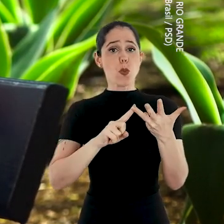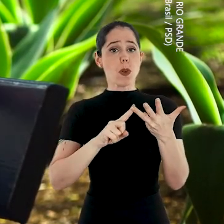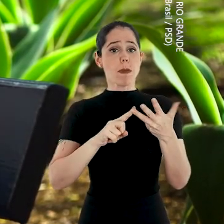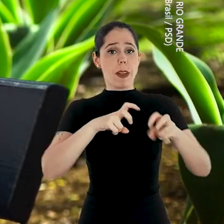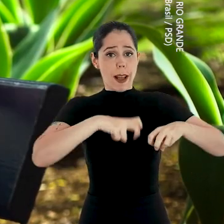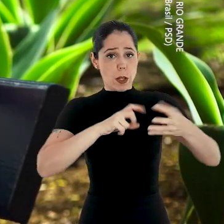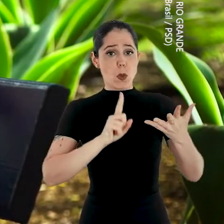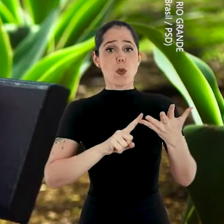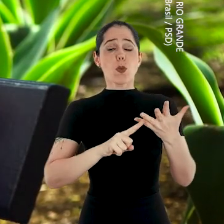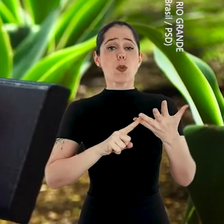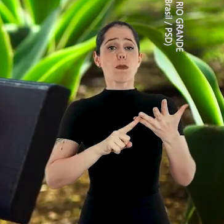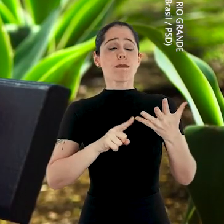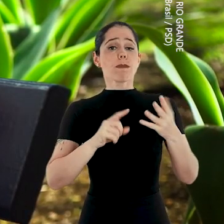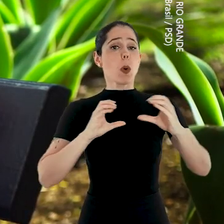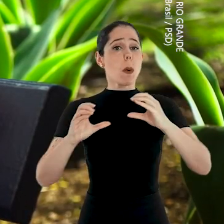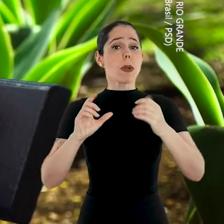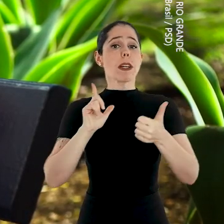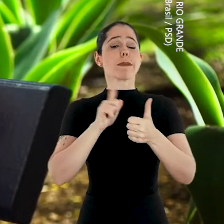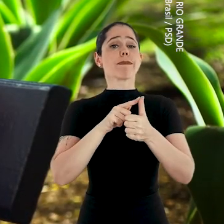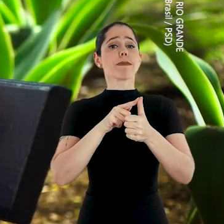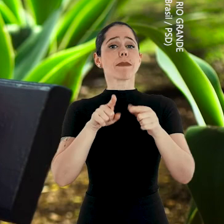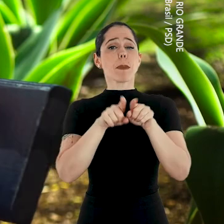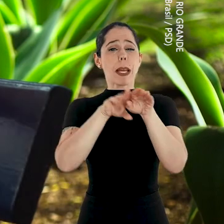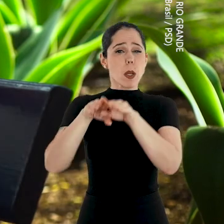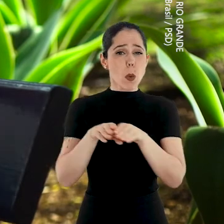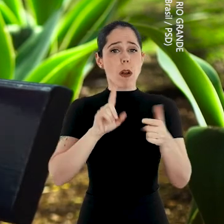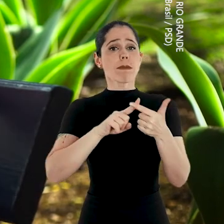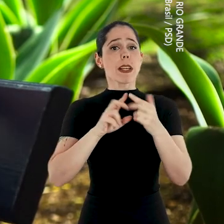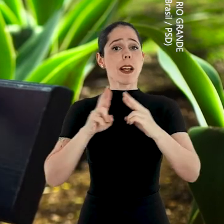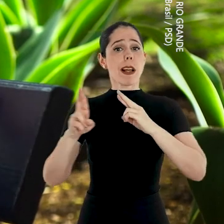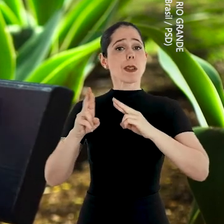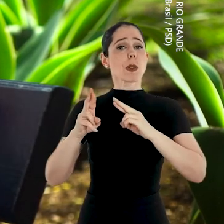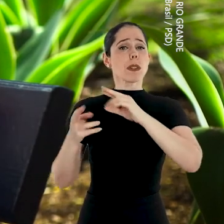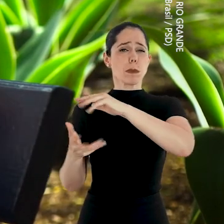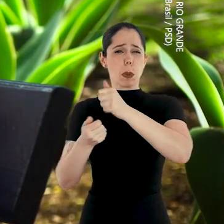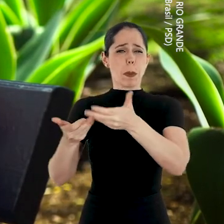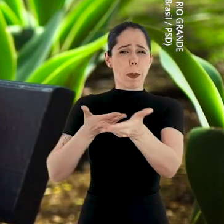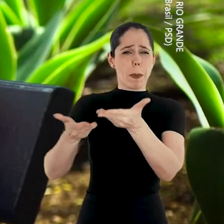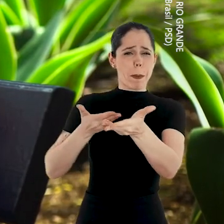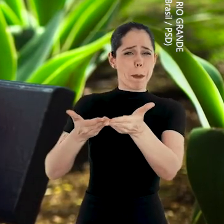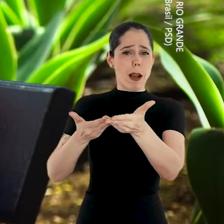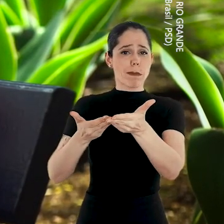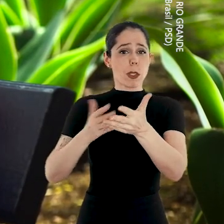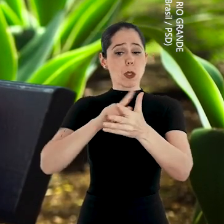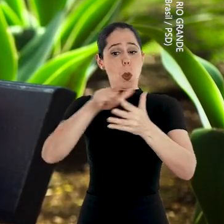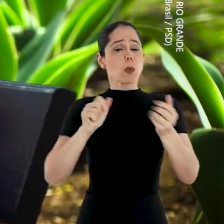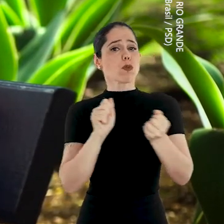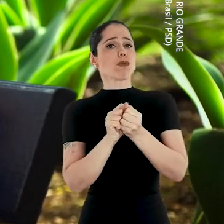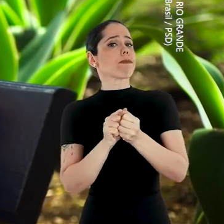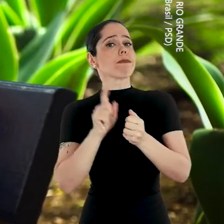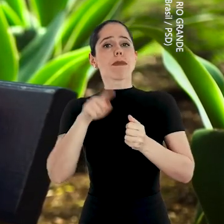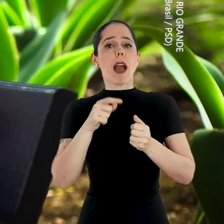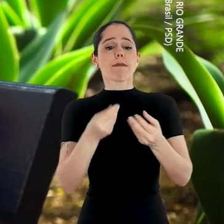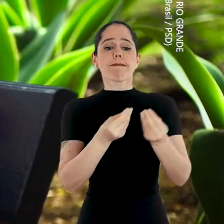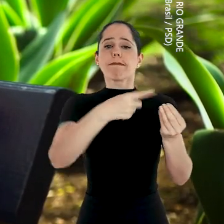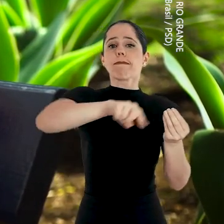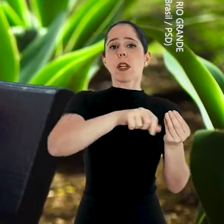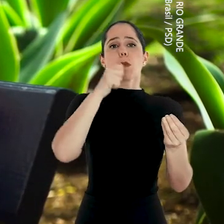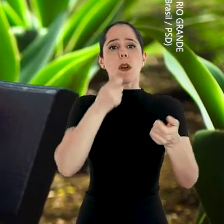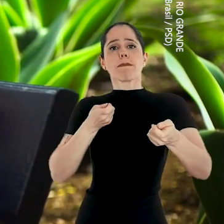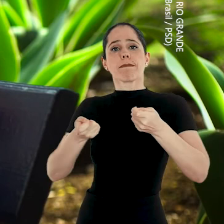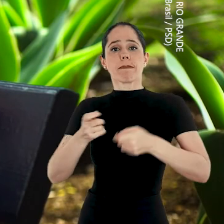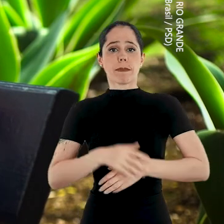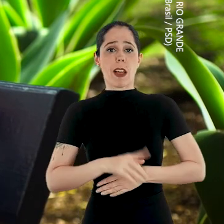cultura, a agricultura, a comunicação, a igualdade e as relações internacionais nas mãos de